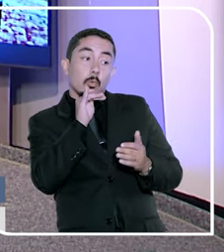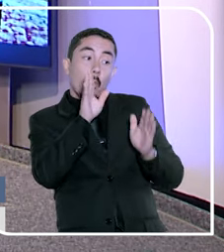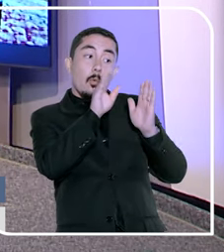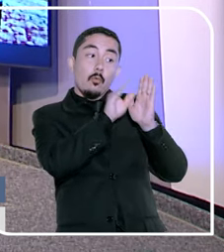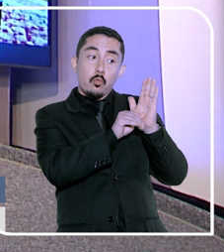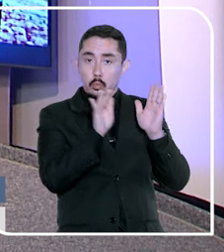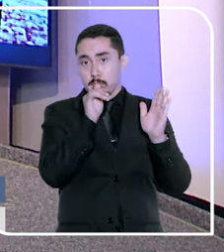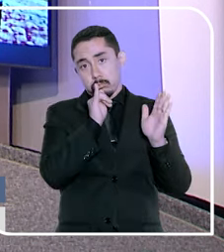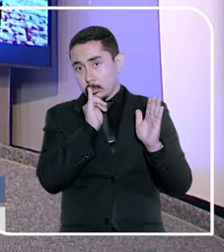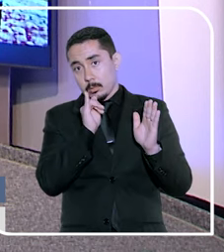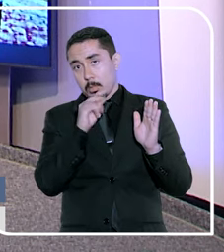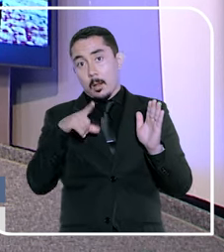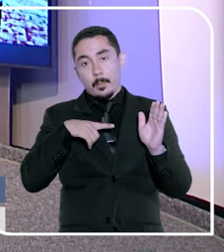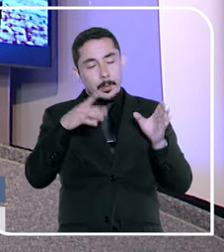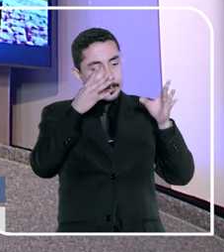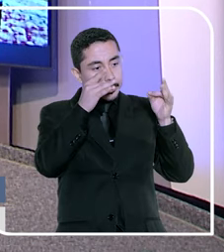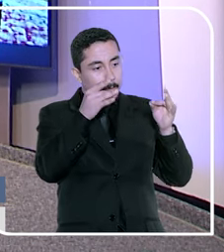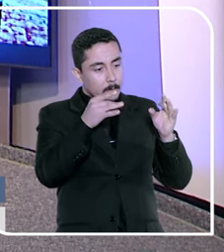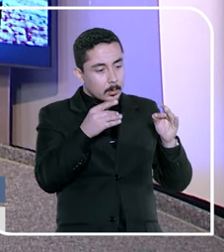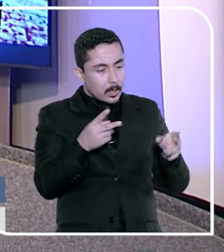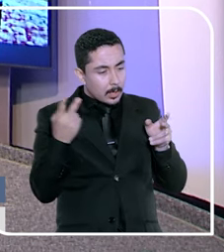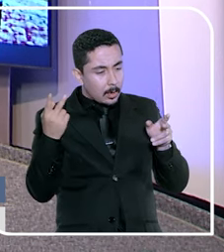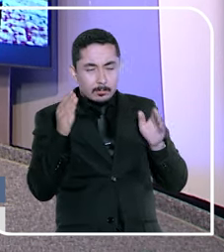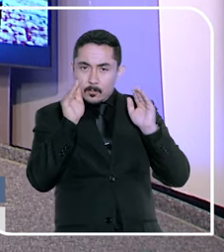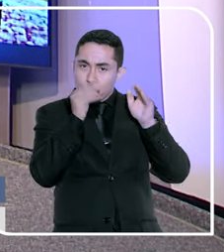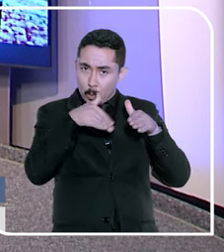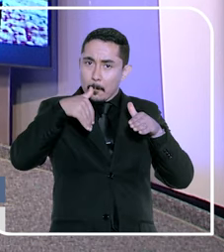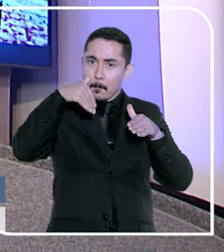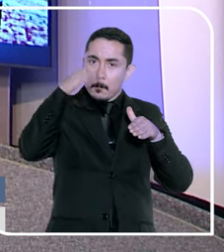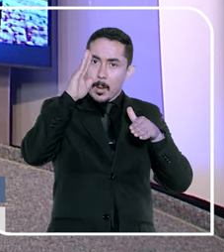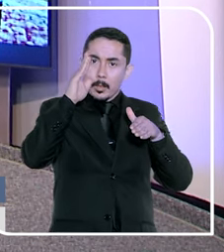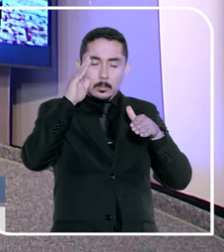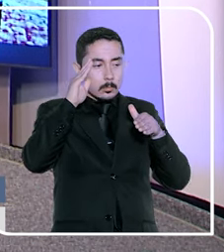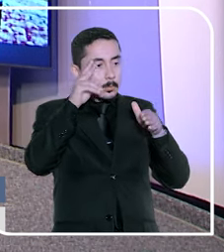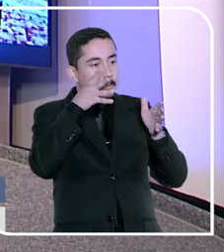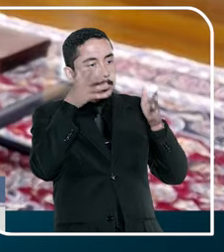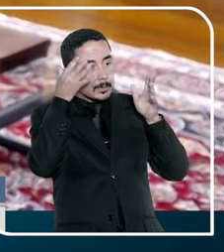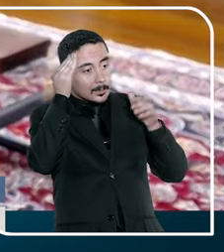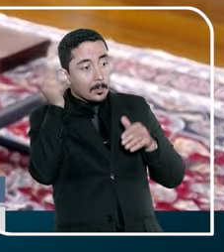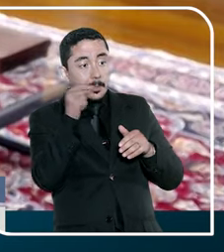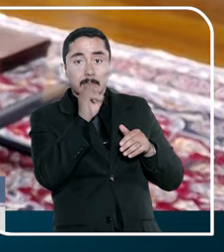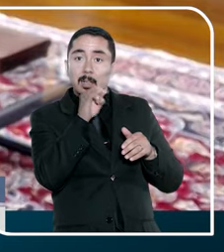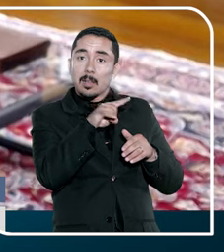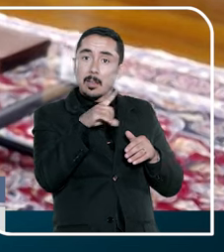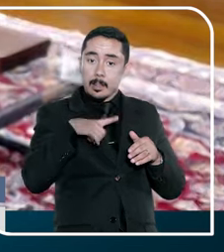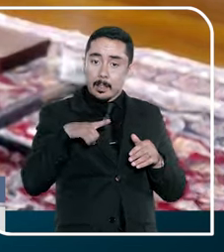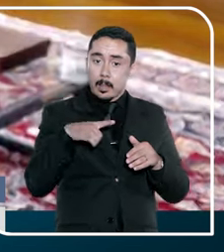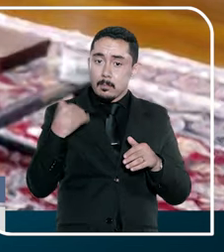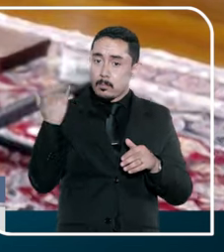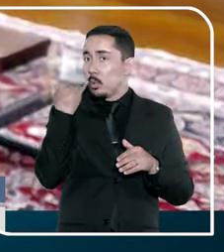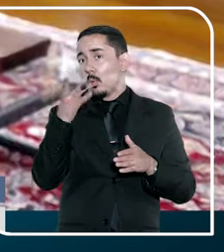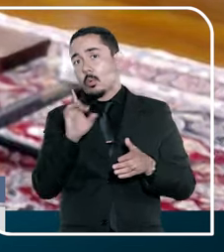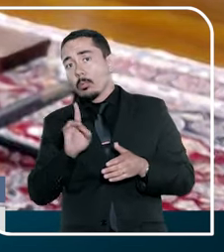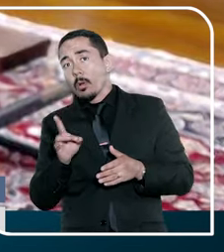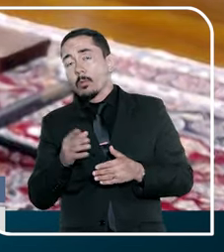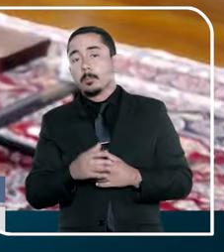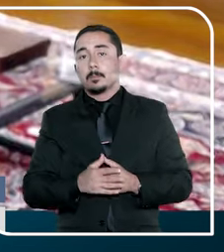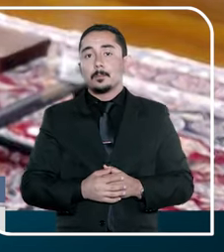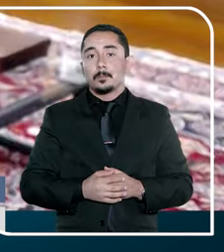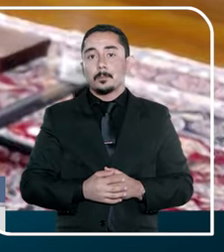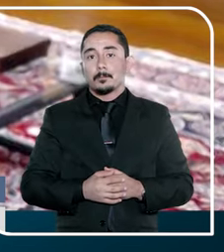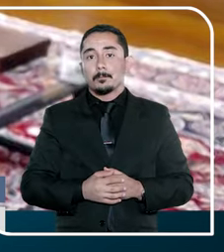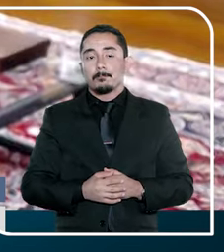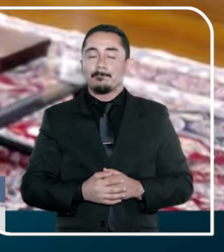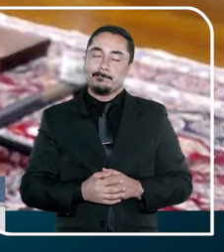para reconhecer a insignificância e nesse de um bem subtraído né a verdade não não temos assim